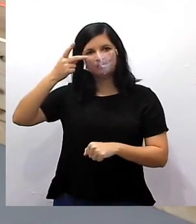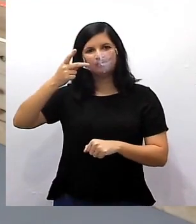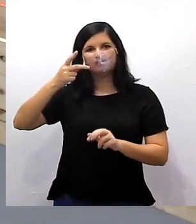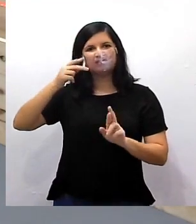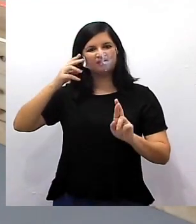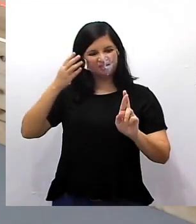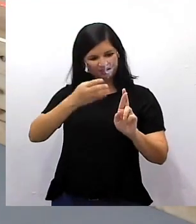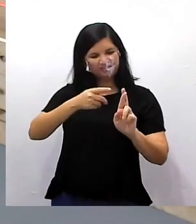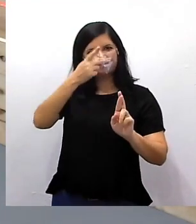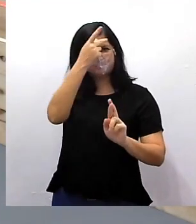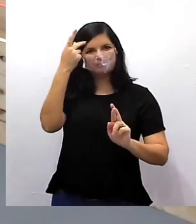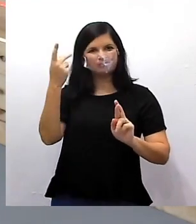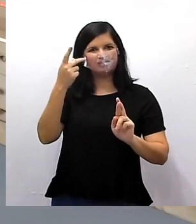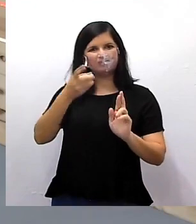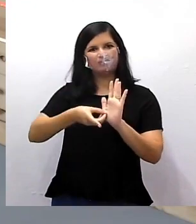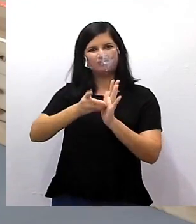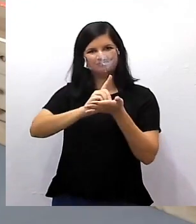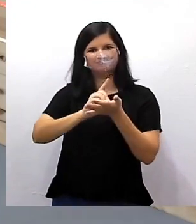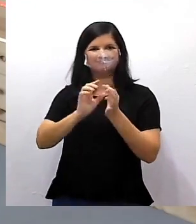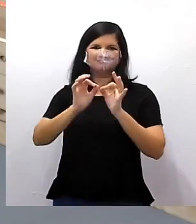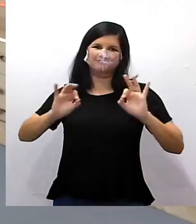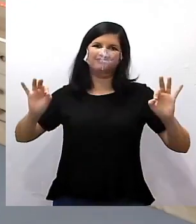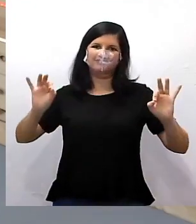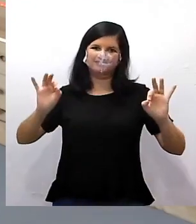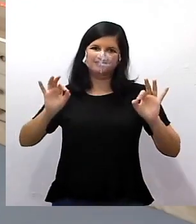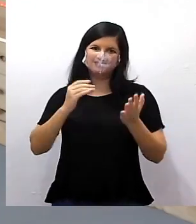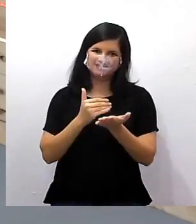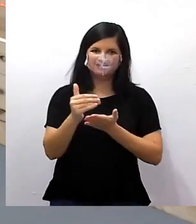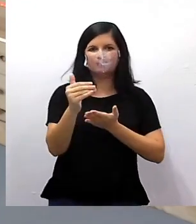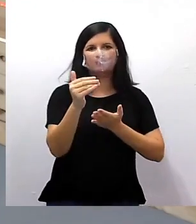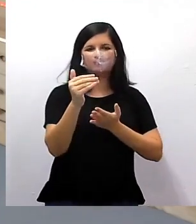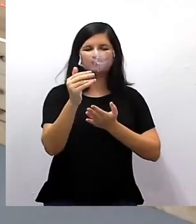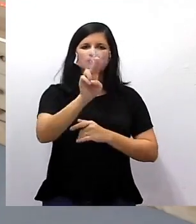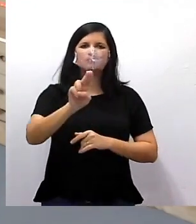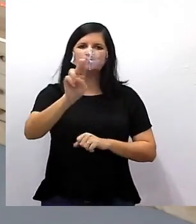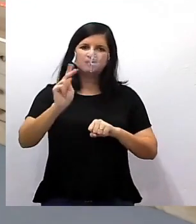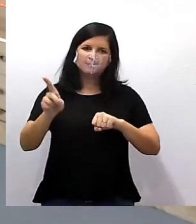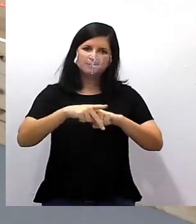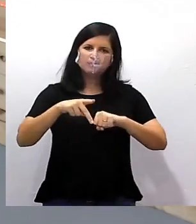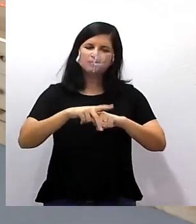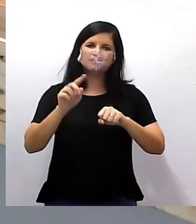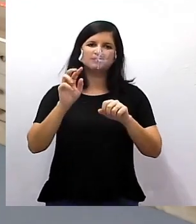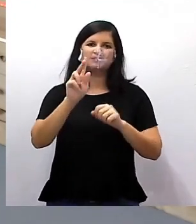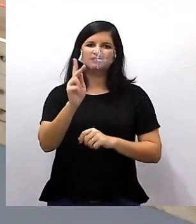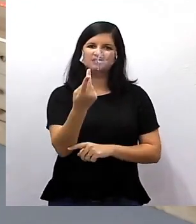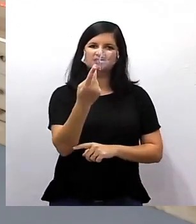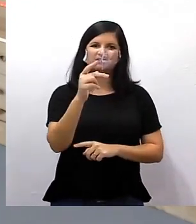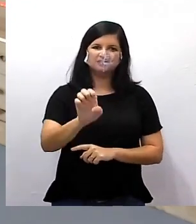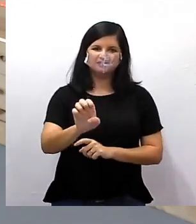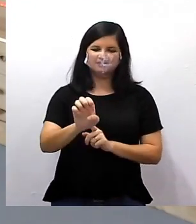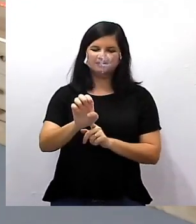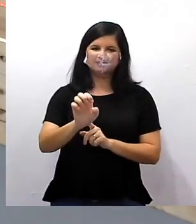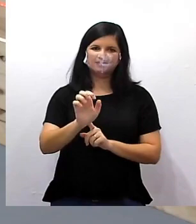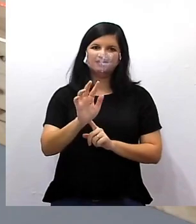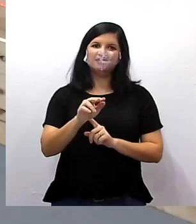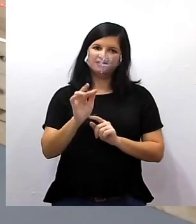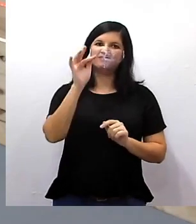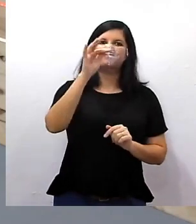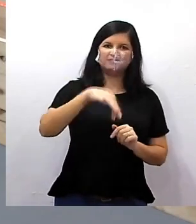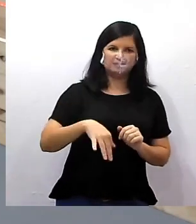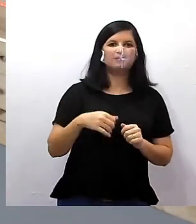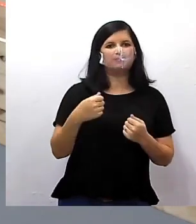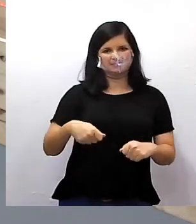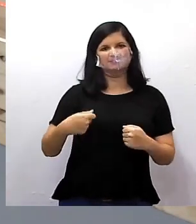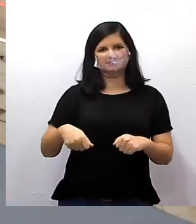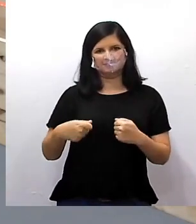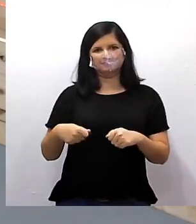sujeito da oração inicial. E na própria oração inicial, a gente já tem o uso do pronome, que é o he. Então, esse he, ele vai estar lá no final da tua tag